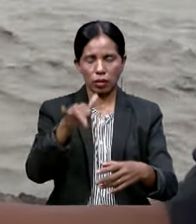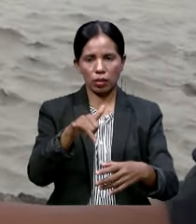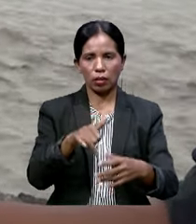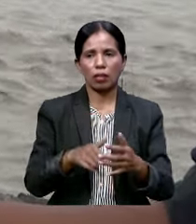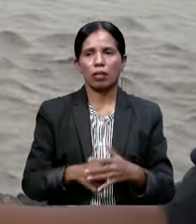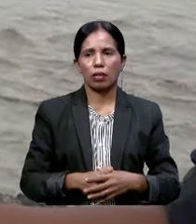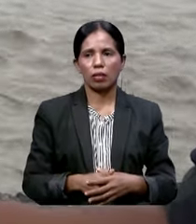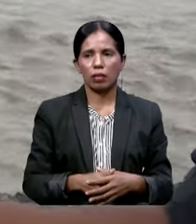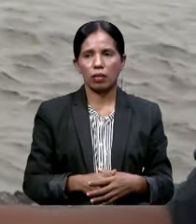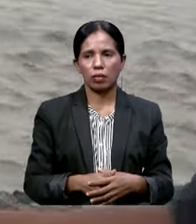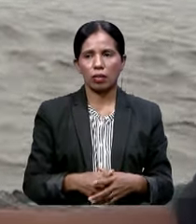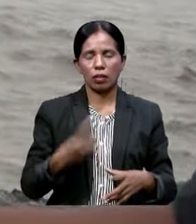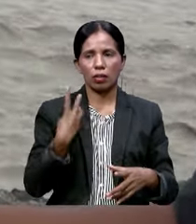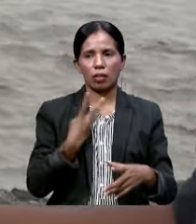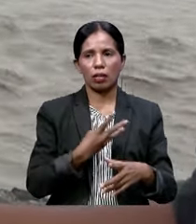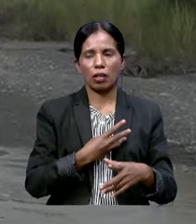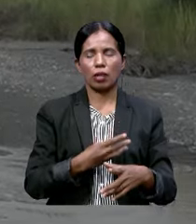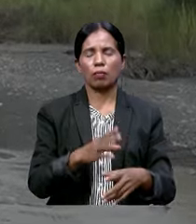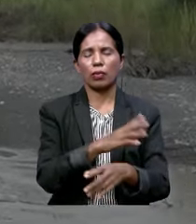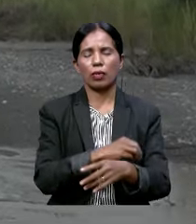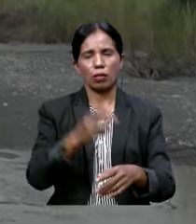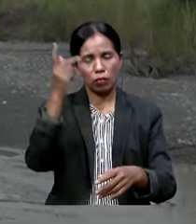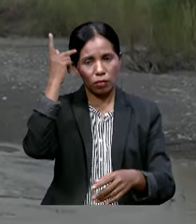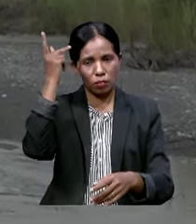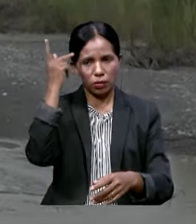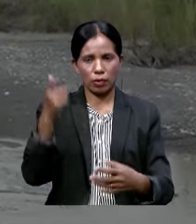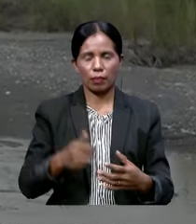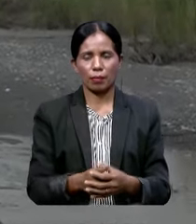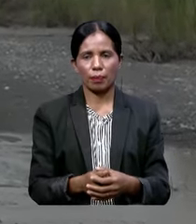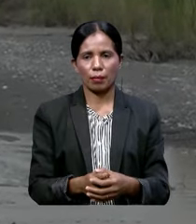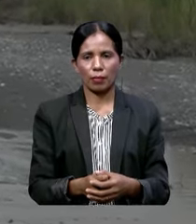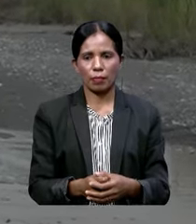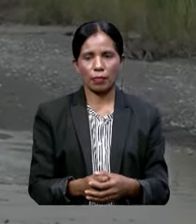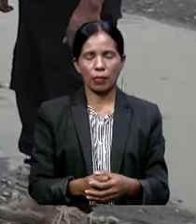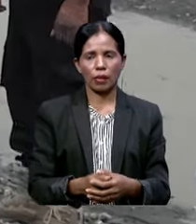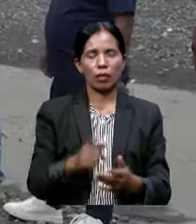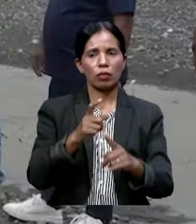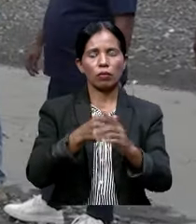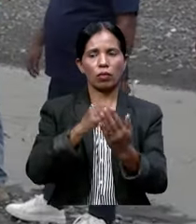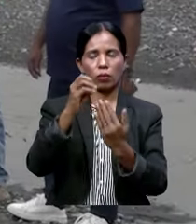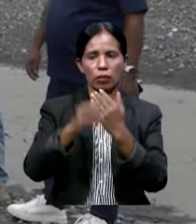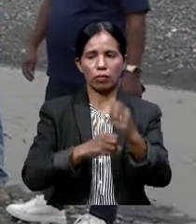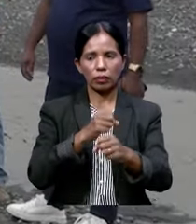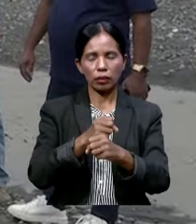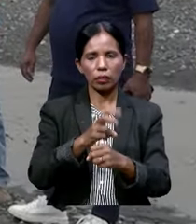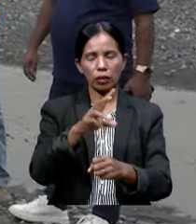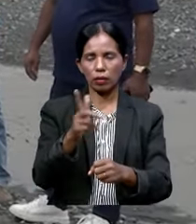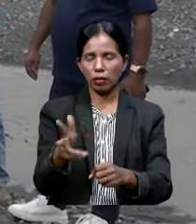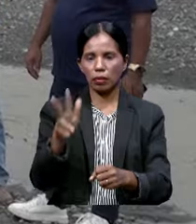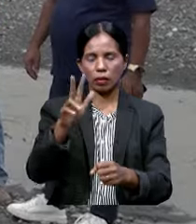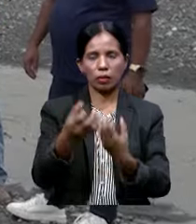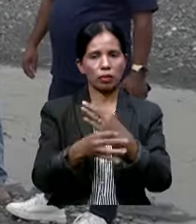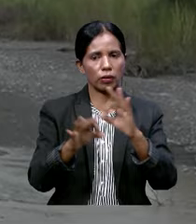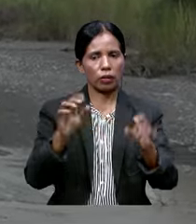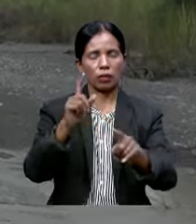nene, a mim de vez em quando, a mim fera um tolo a bele. Projeto emergência ne, a rua Fulan Outubro, tina rio rua Rolestentolo, no remata